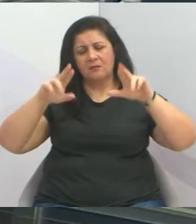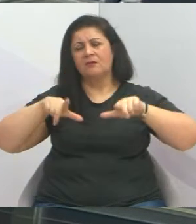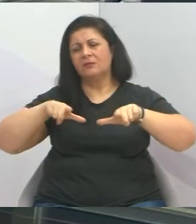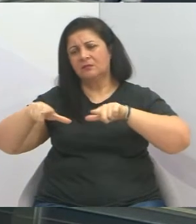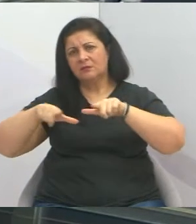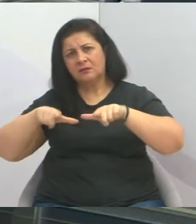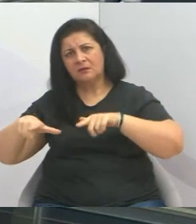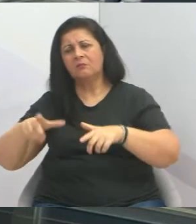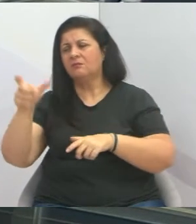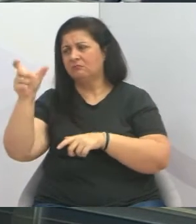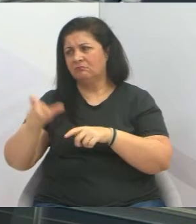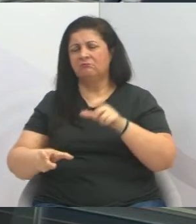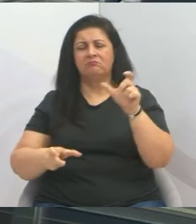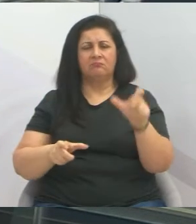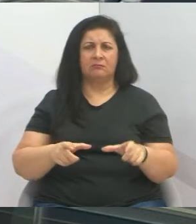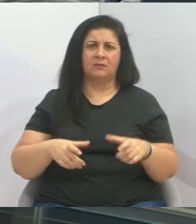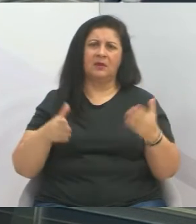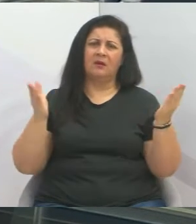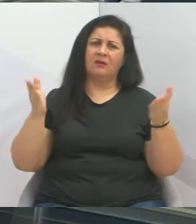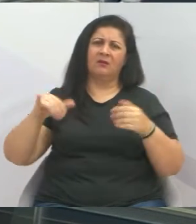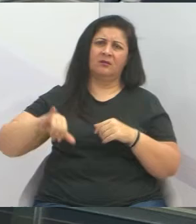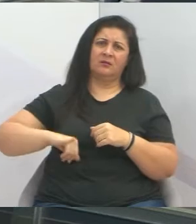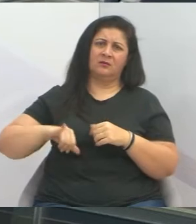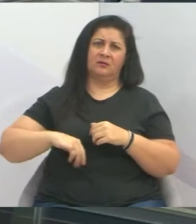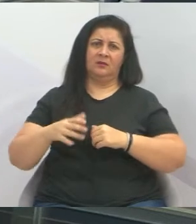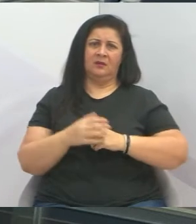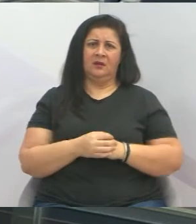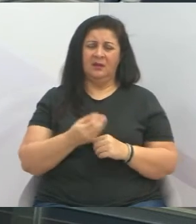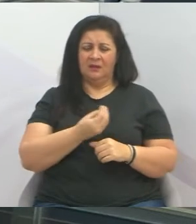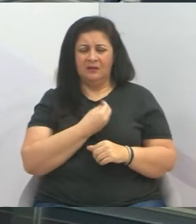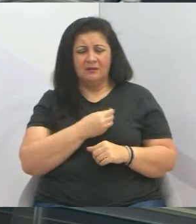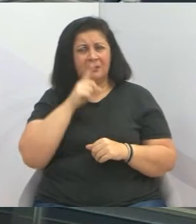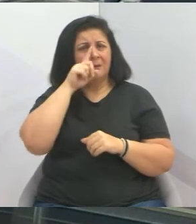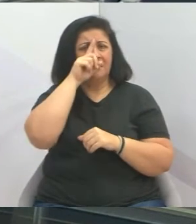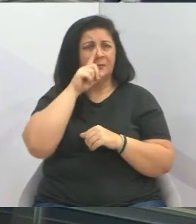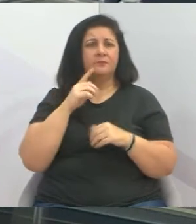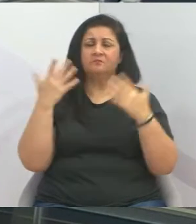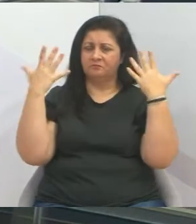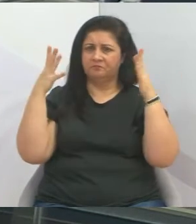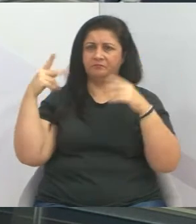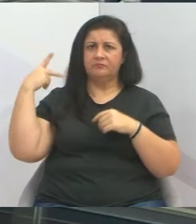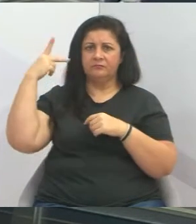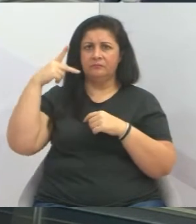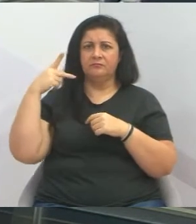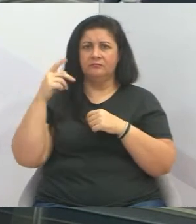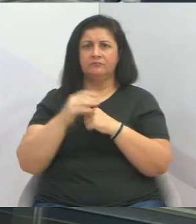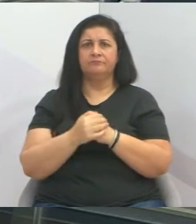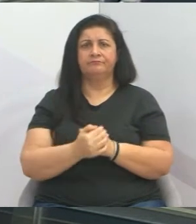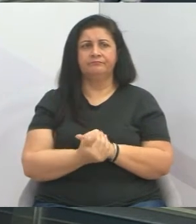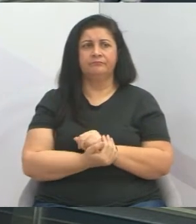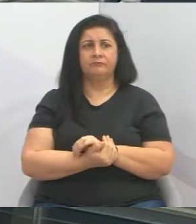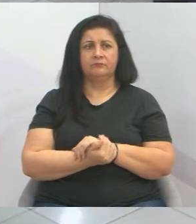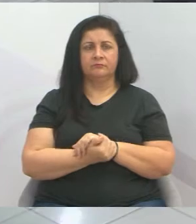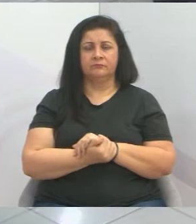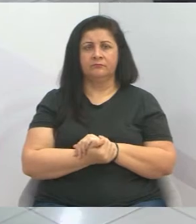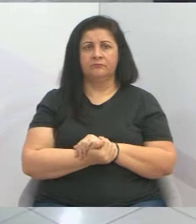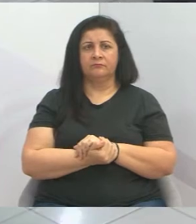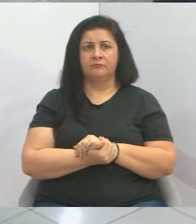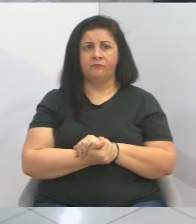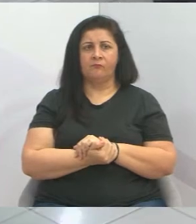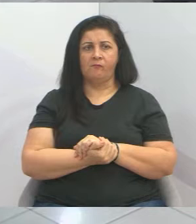trabalhadores e as trabalhadoras que o o vidro e colocando suas vidas em risco Parabéns Vereador Valmir só favorável